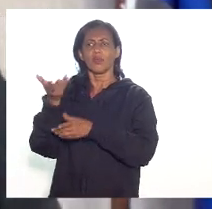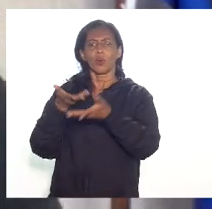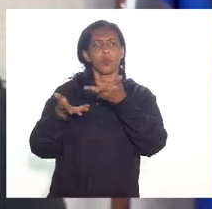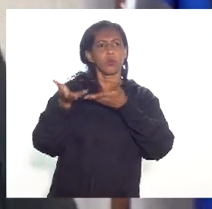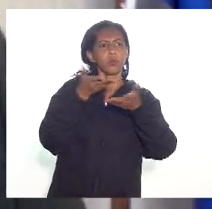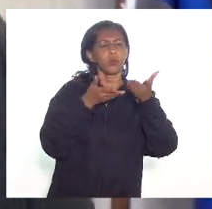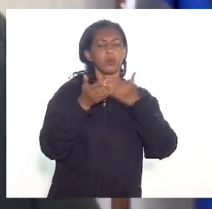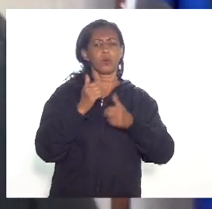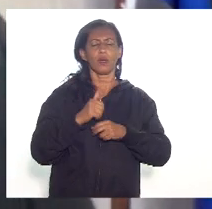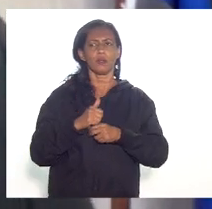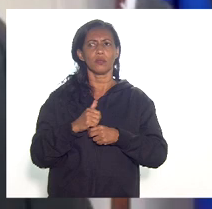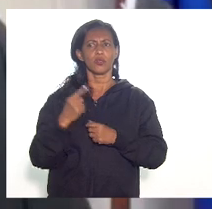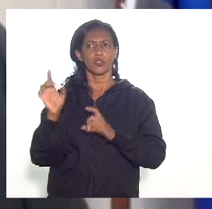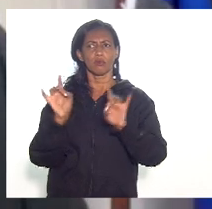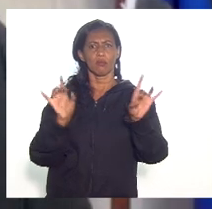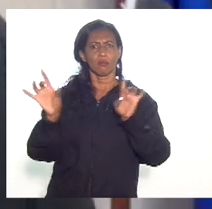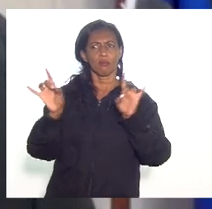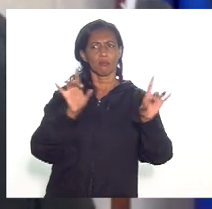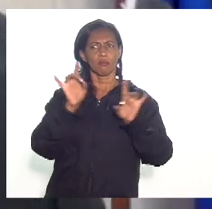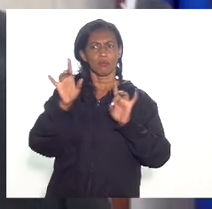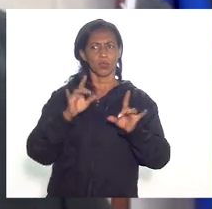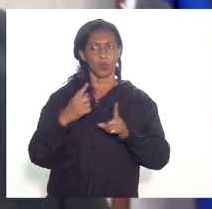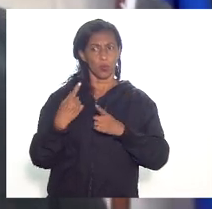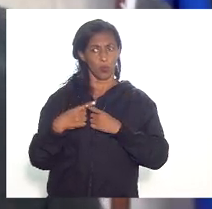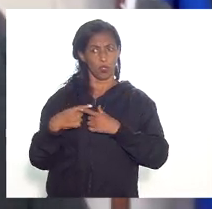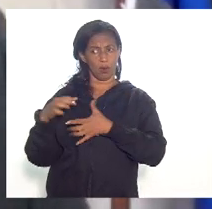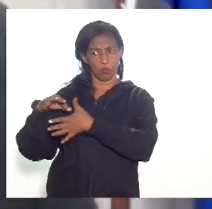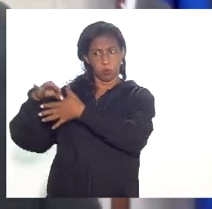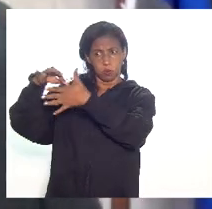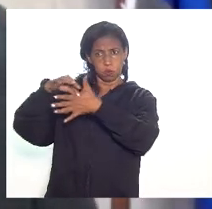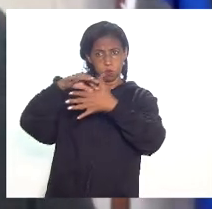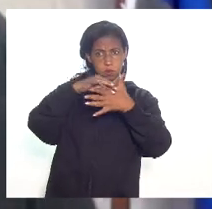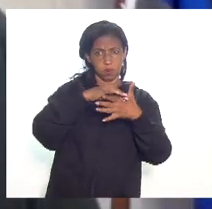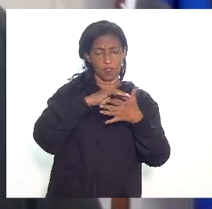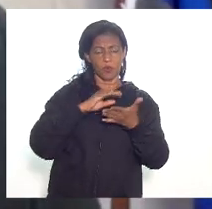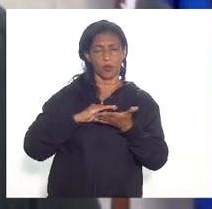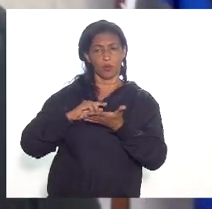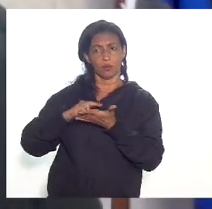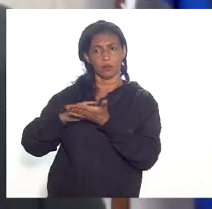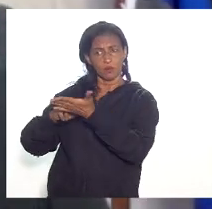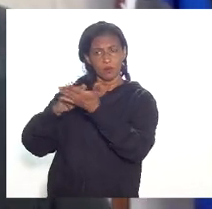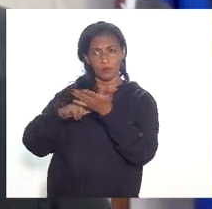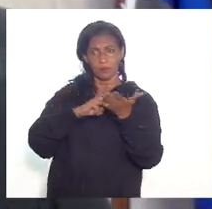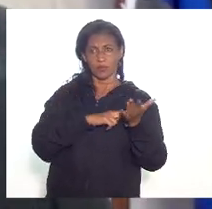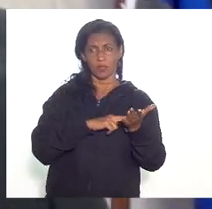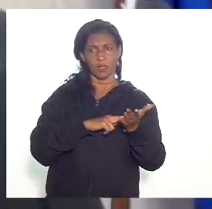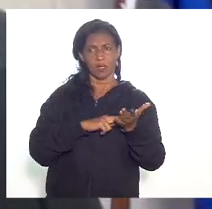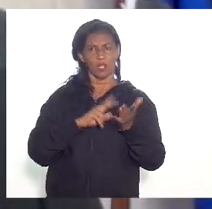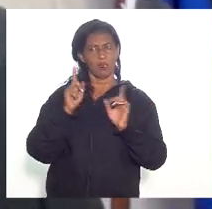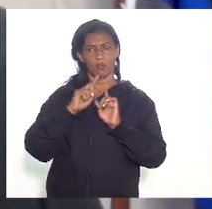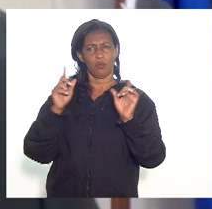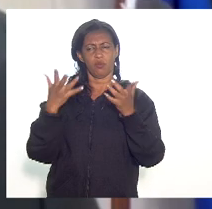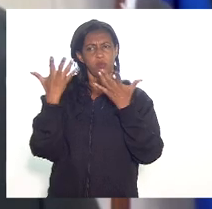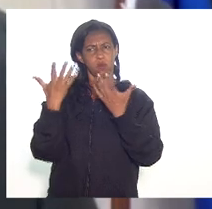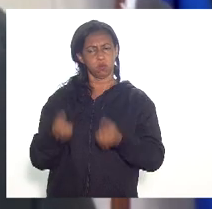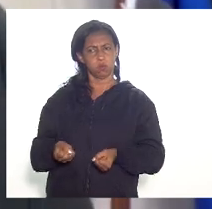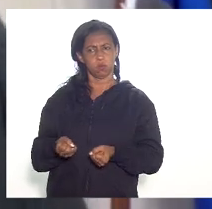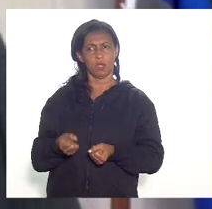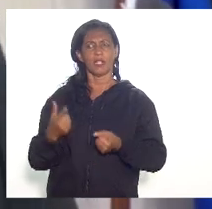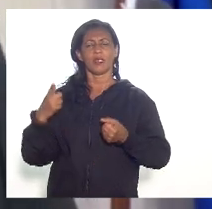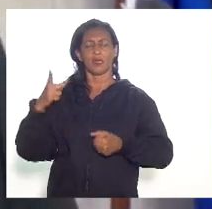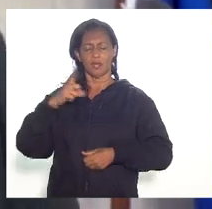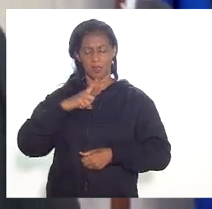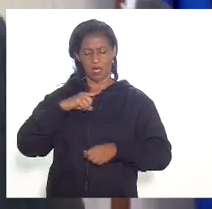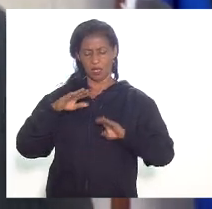parcial presidente porque os destaques que foram encaminhados eles não foram apreciados há inclusive